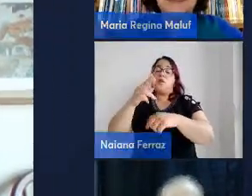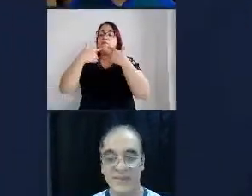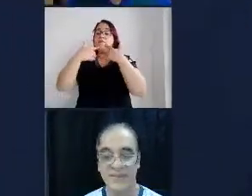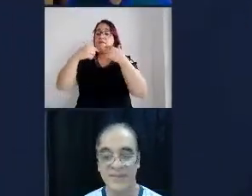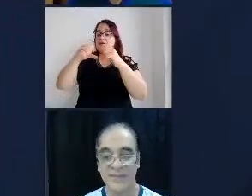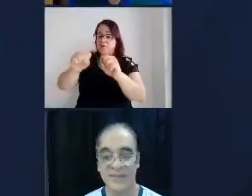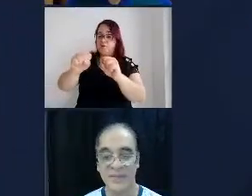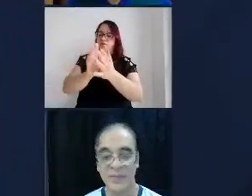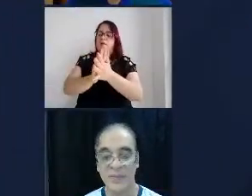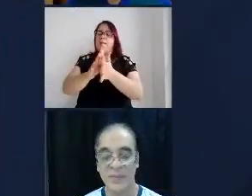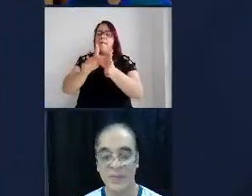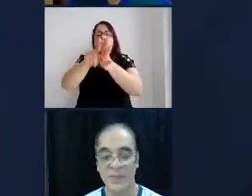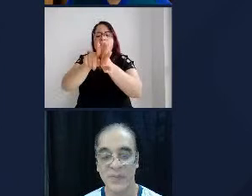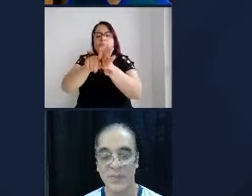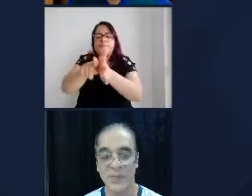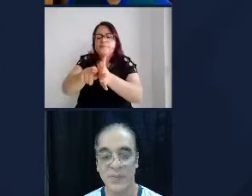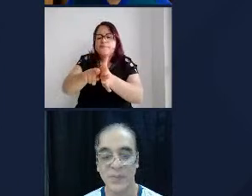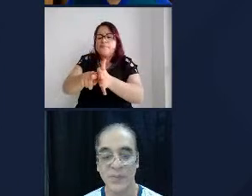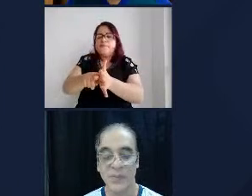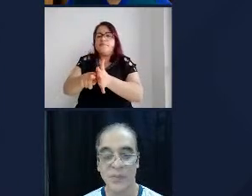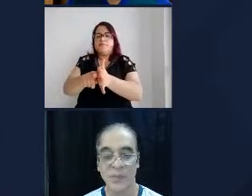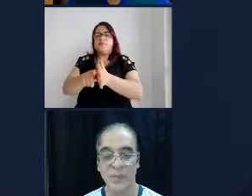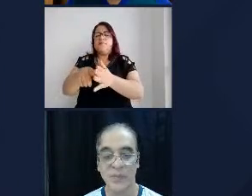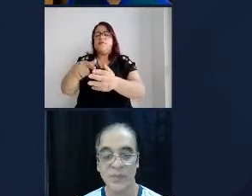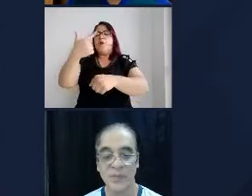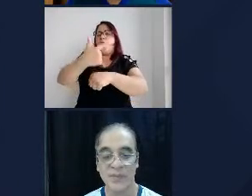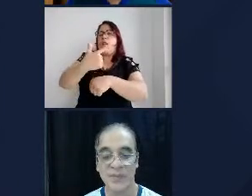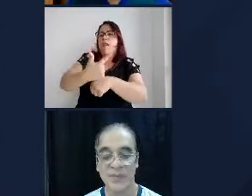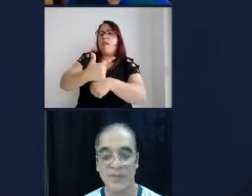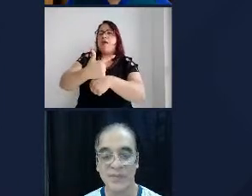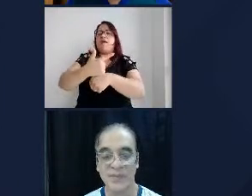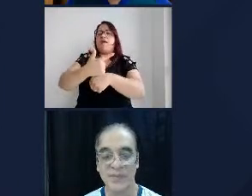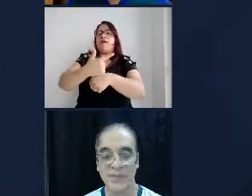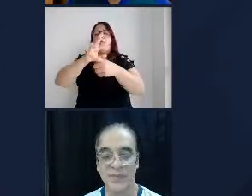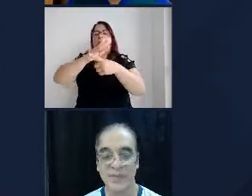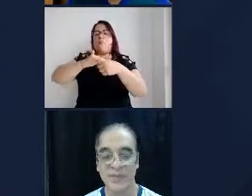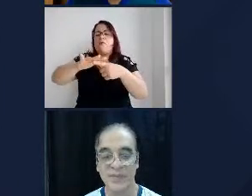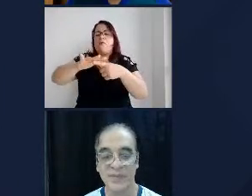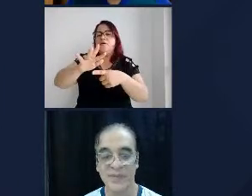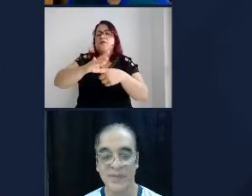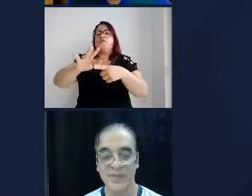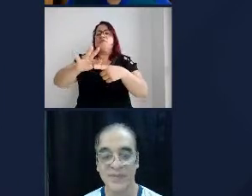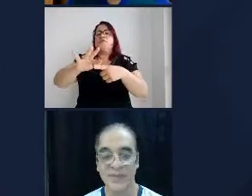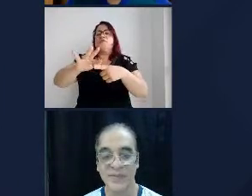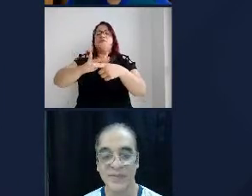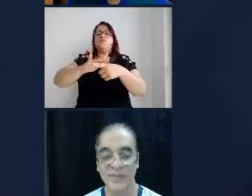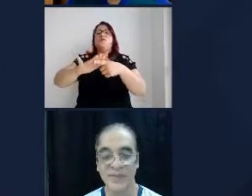pesquisas voltadas para o léxico, para a morfologia, a correferência e a leitura.